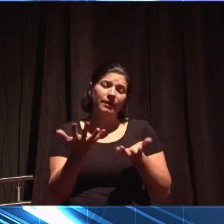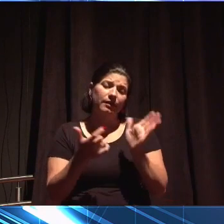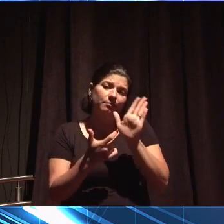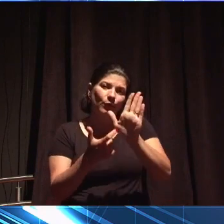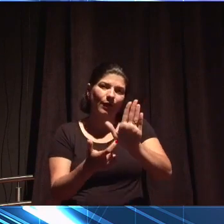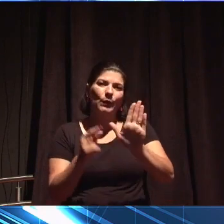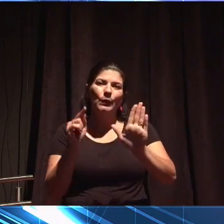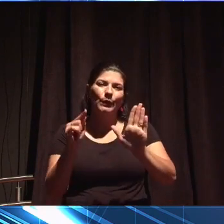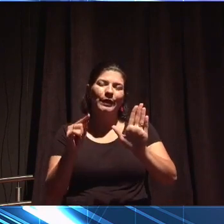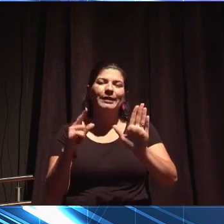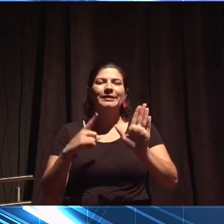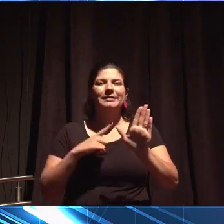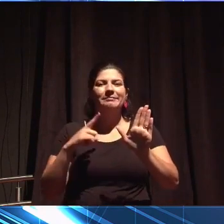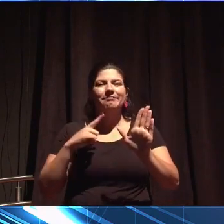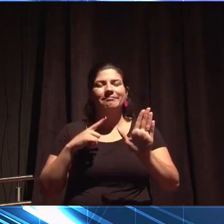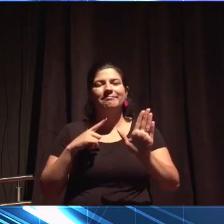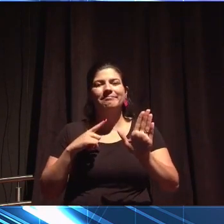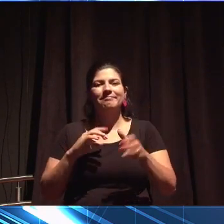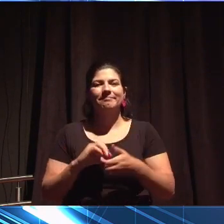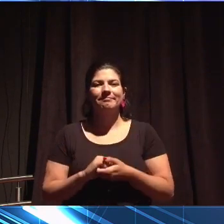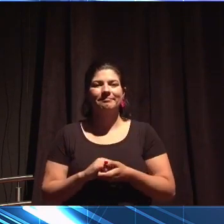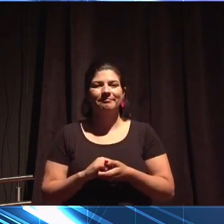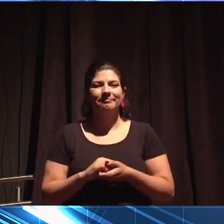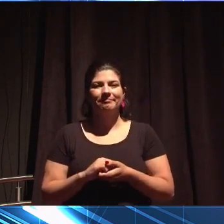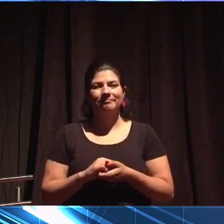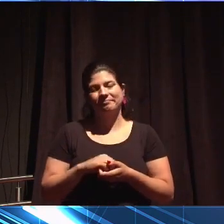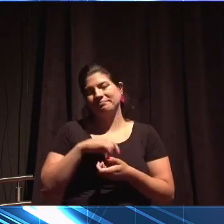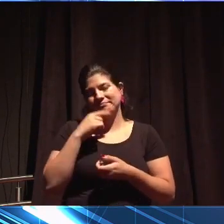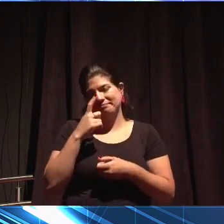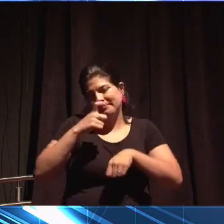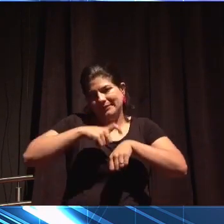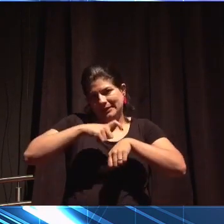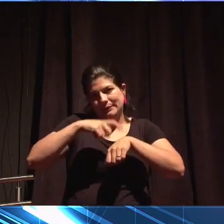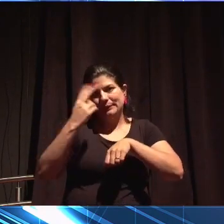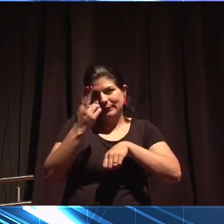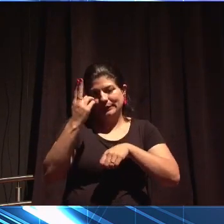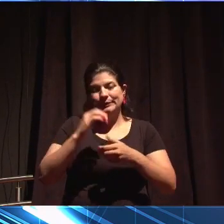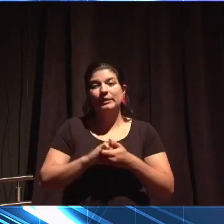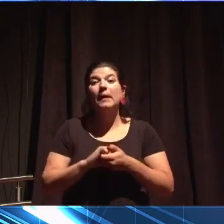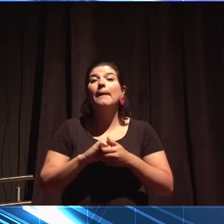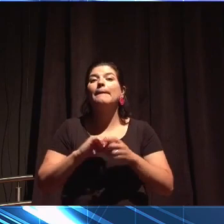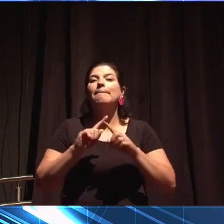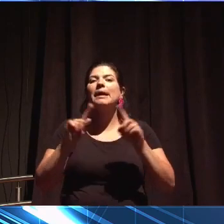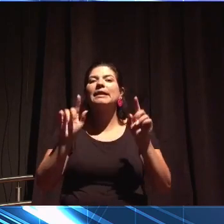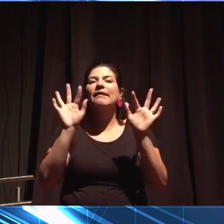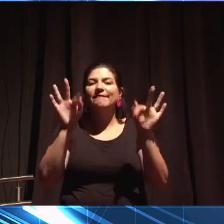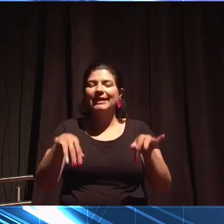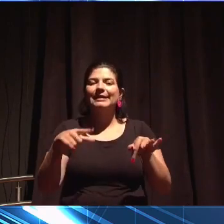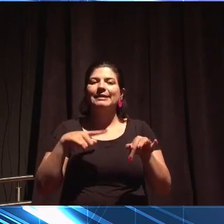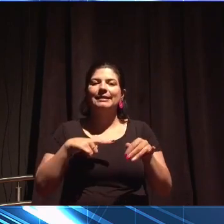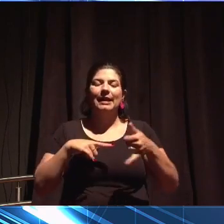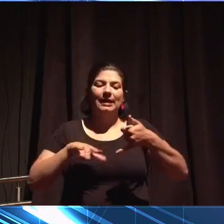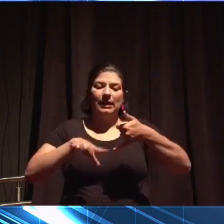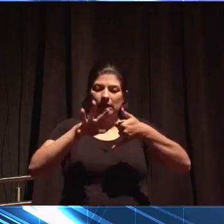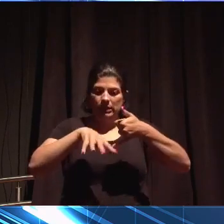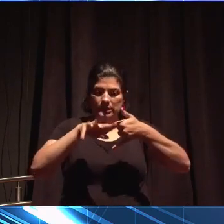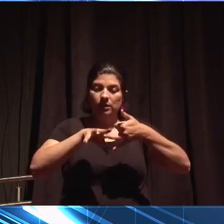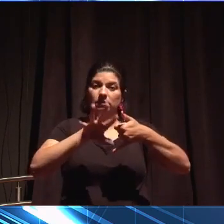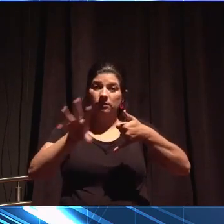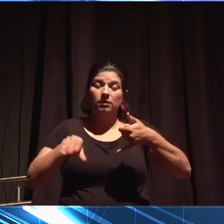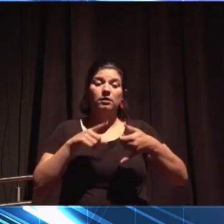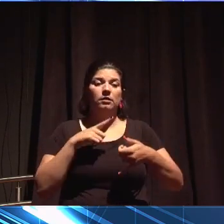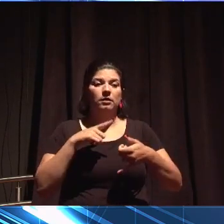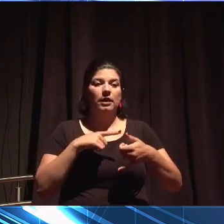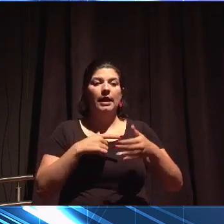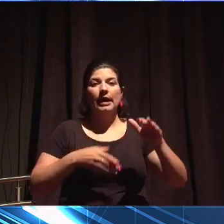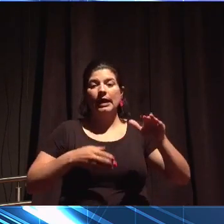aí, fizesse um live code e tal, mas não rolou pelo tempo. Mas no final da apresentação tem um QR Code que eles encaminham para repositórios do